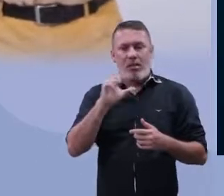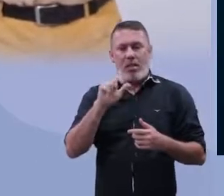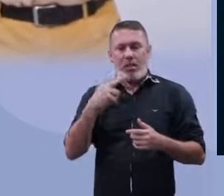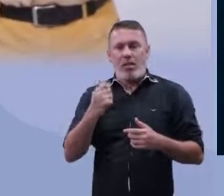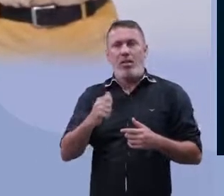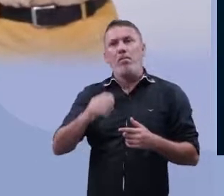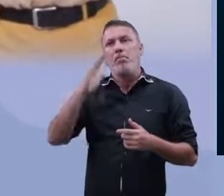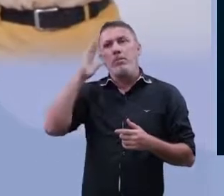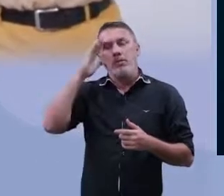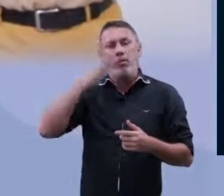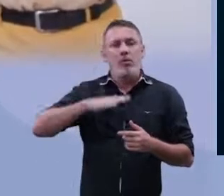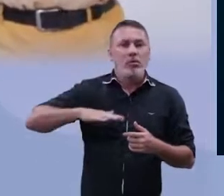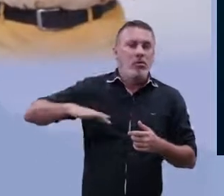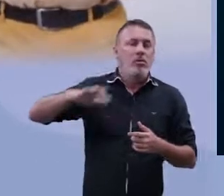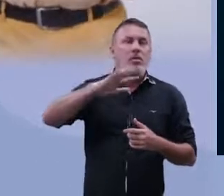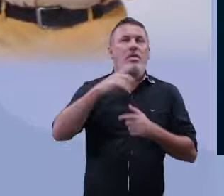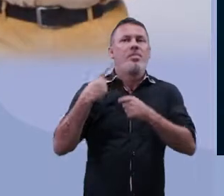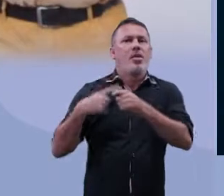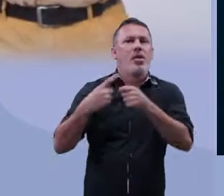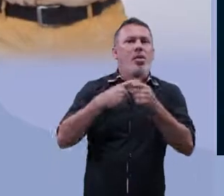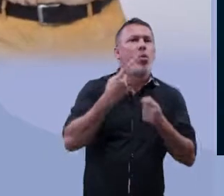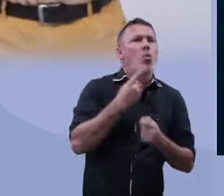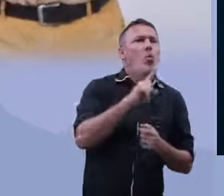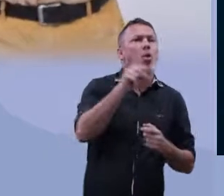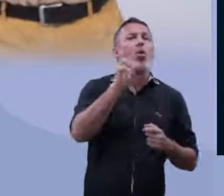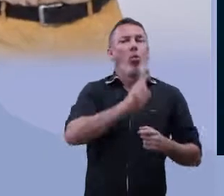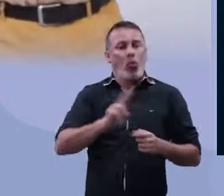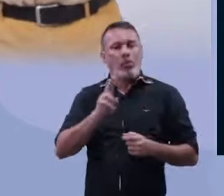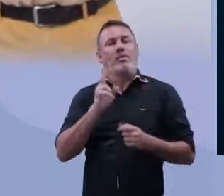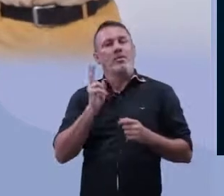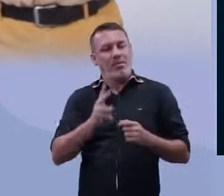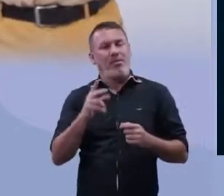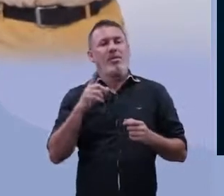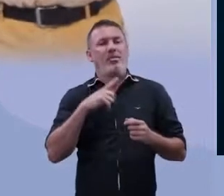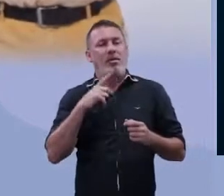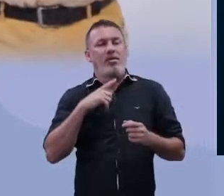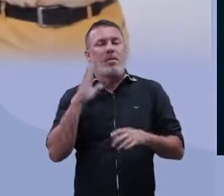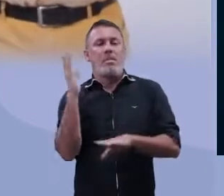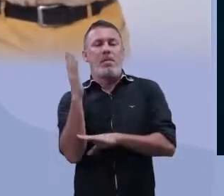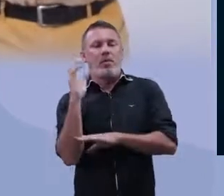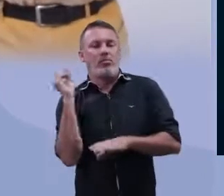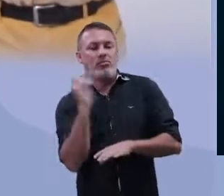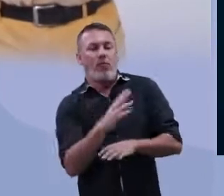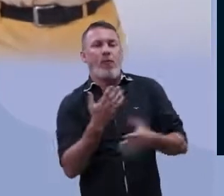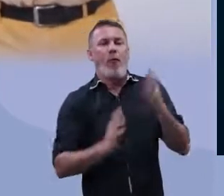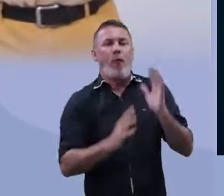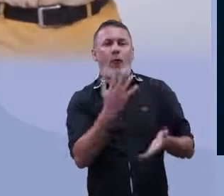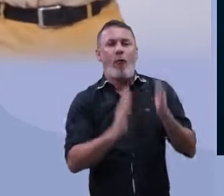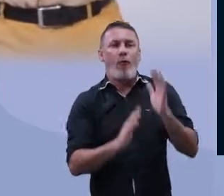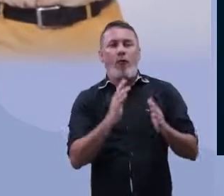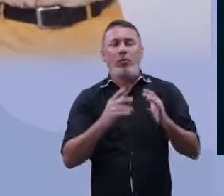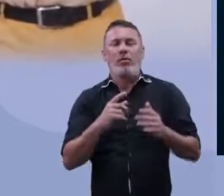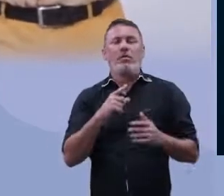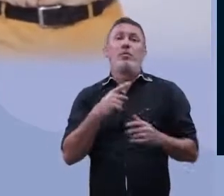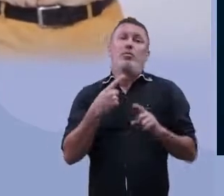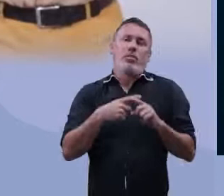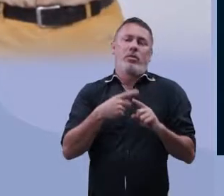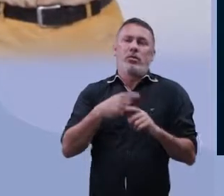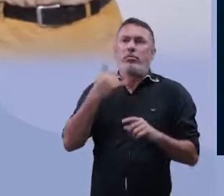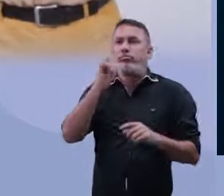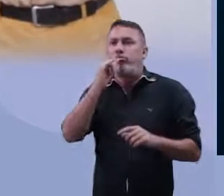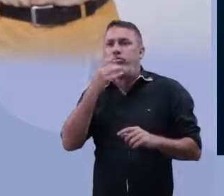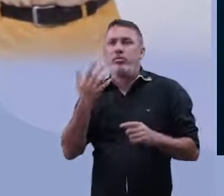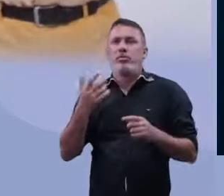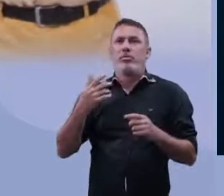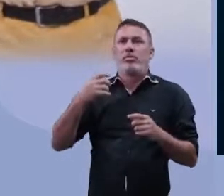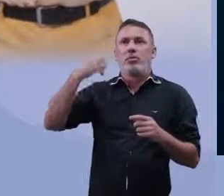principalmente em regiões no interior do país, onde a população não tem ainda acesso a fontes